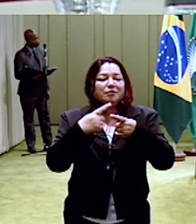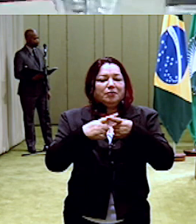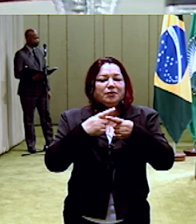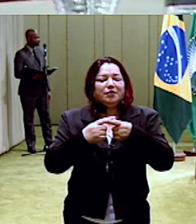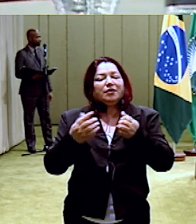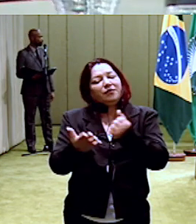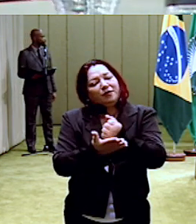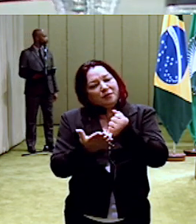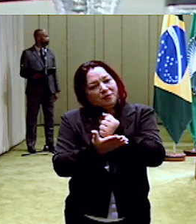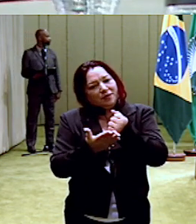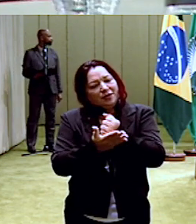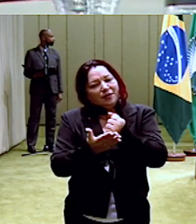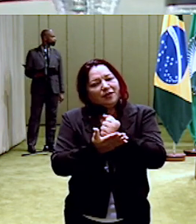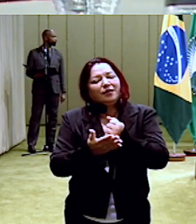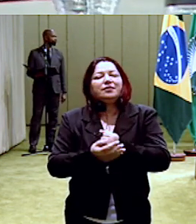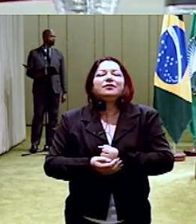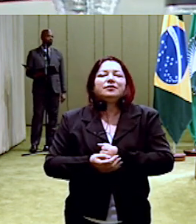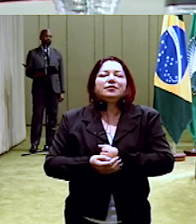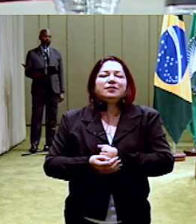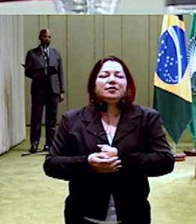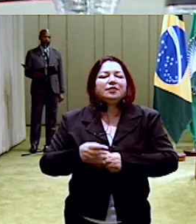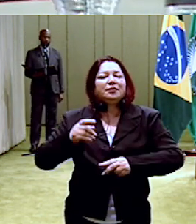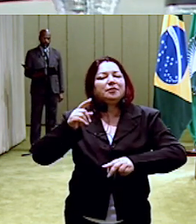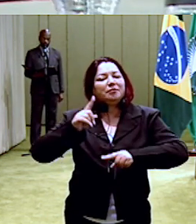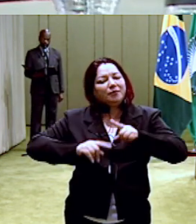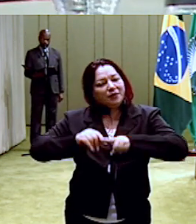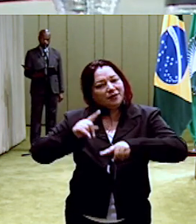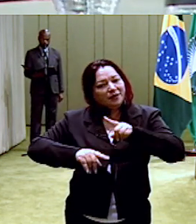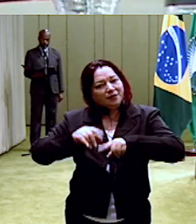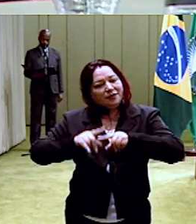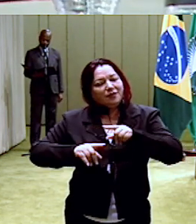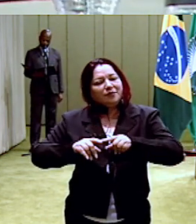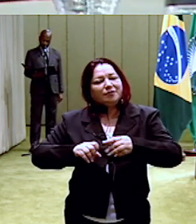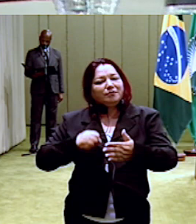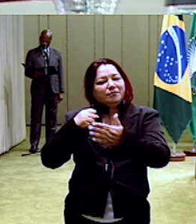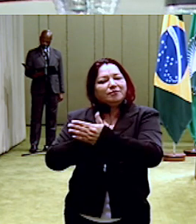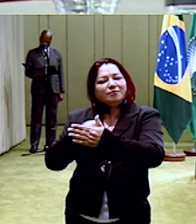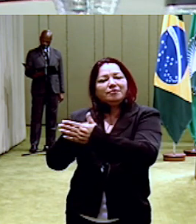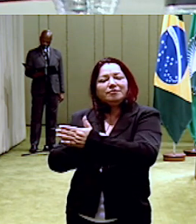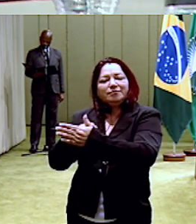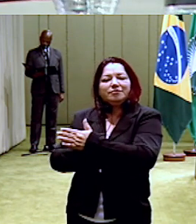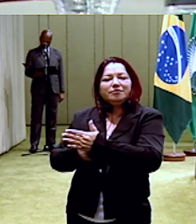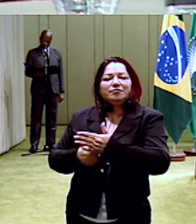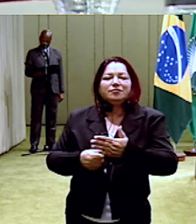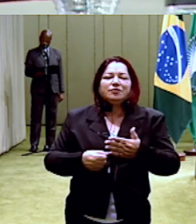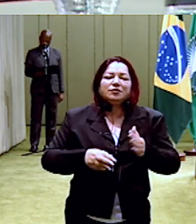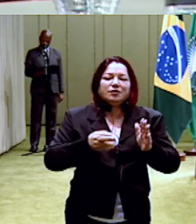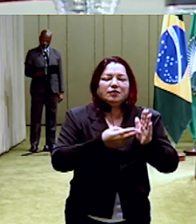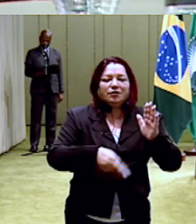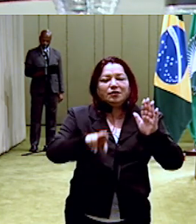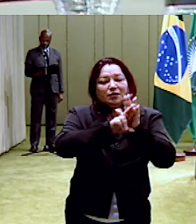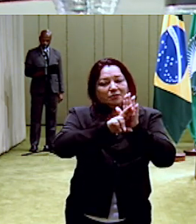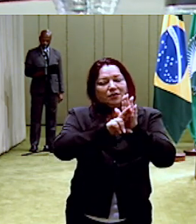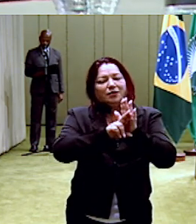dar sustentabilidade, concretude material para uma ação de reparação histórico-cultural